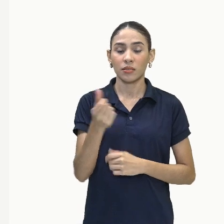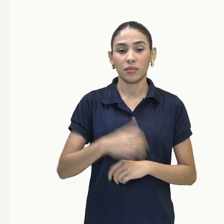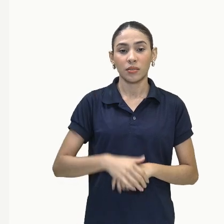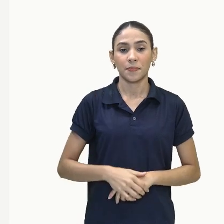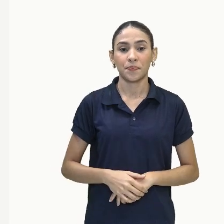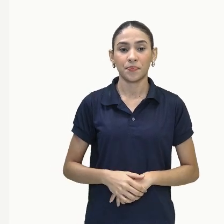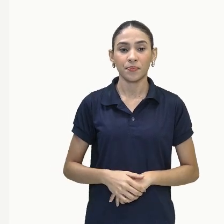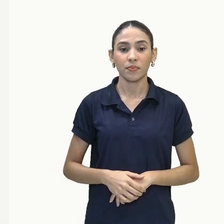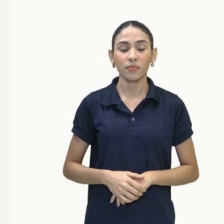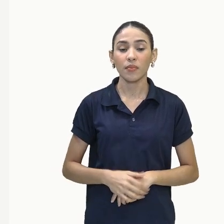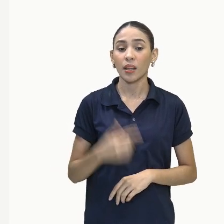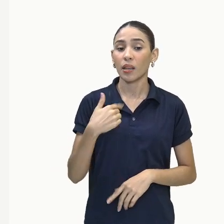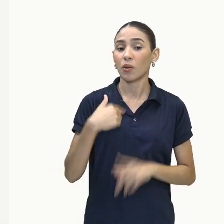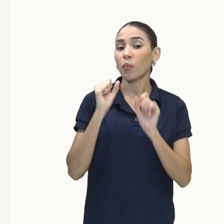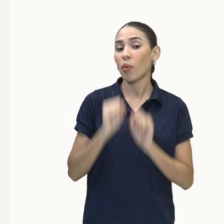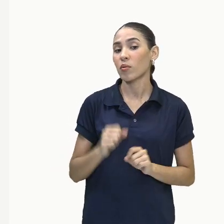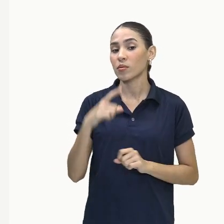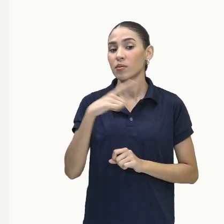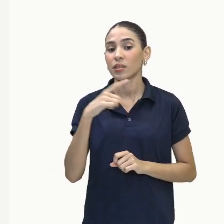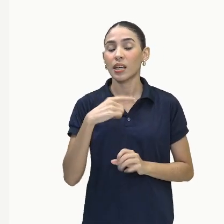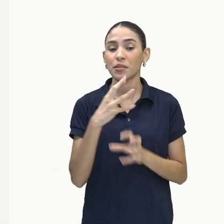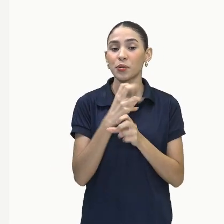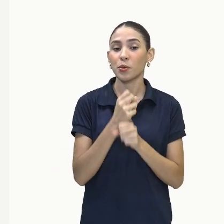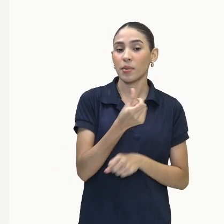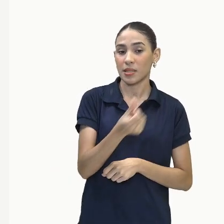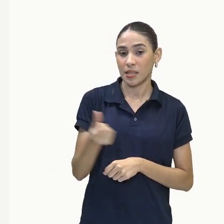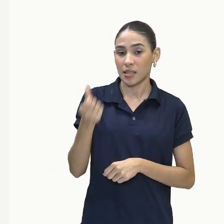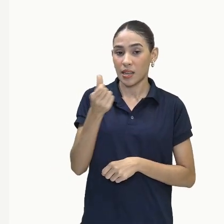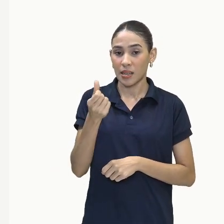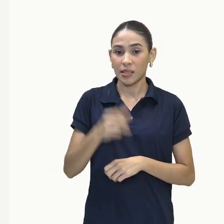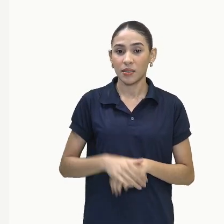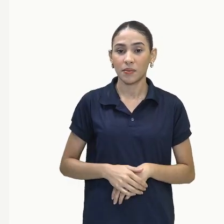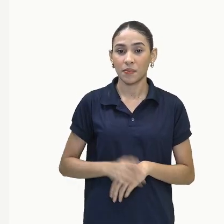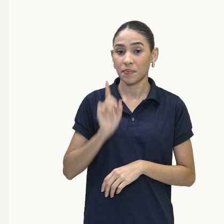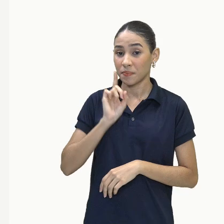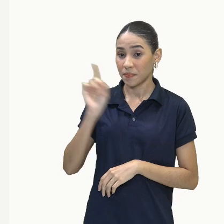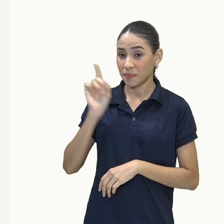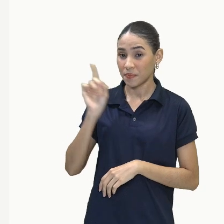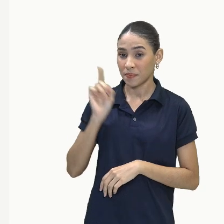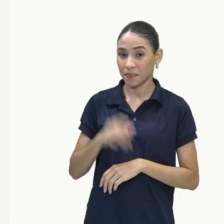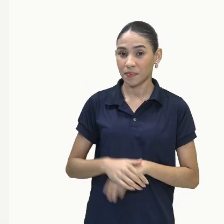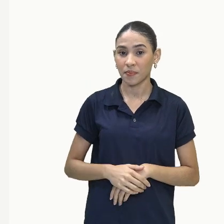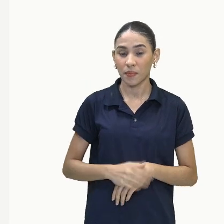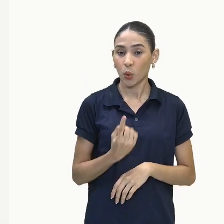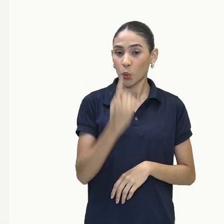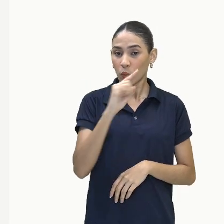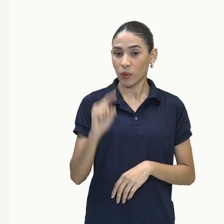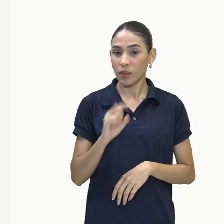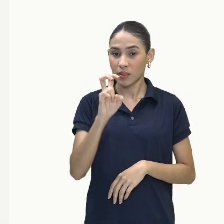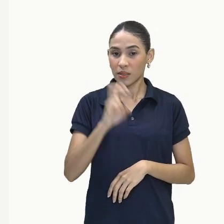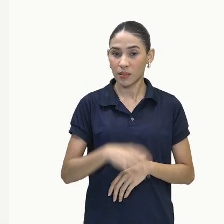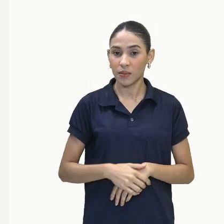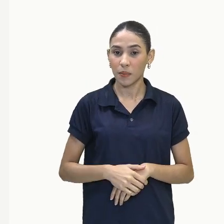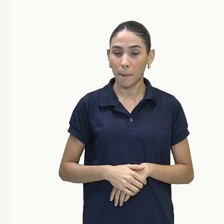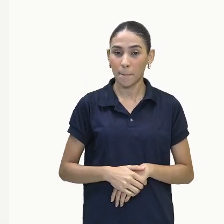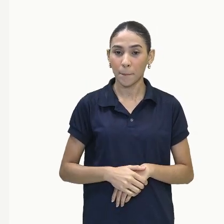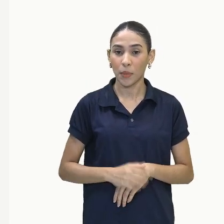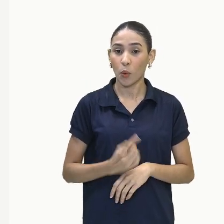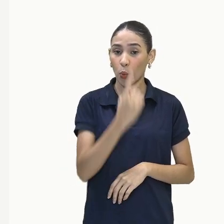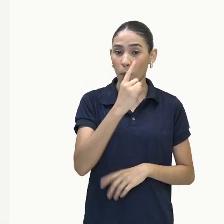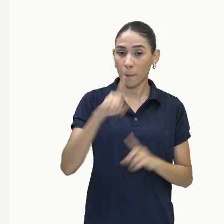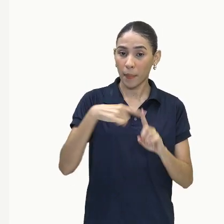ó. Eu posso ter a soma 6 aqui nesse resultado. 1 e 5, porque 1 mais 5,